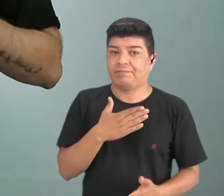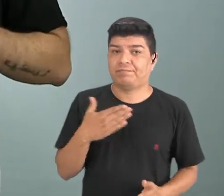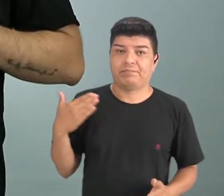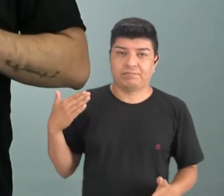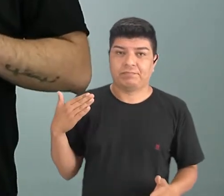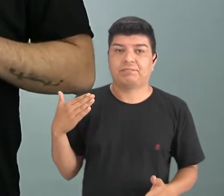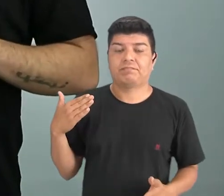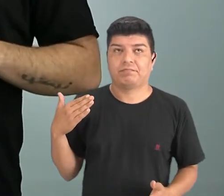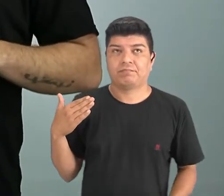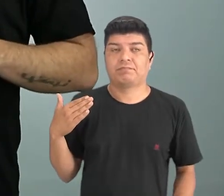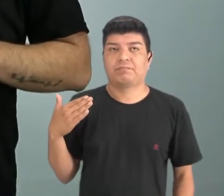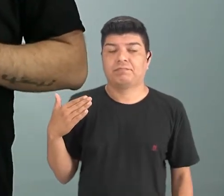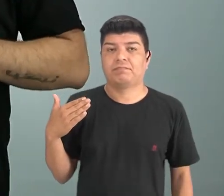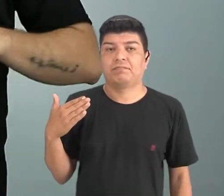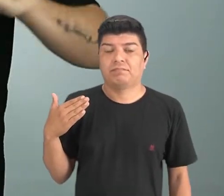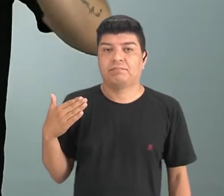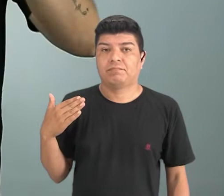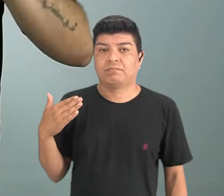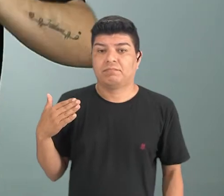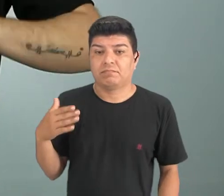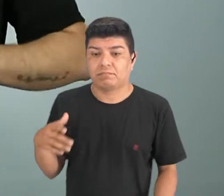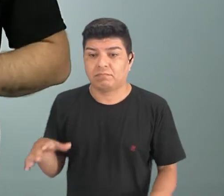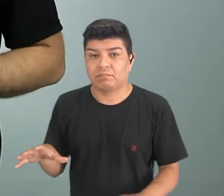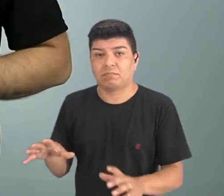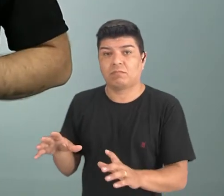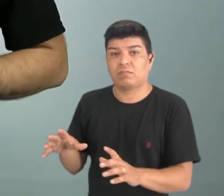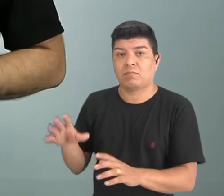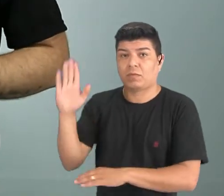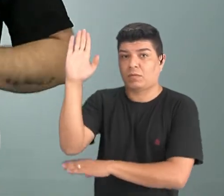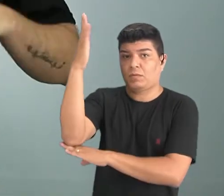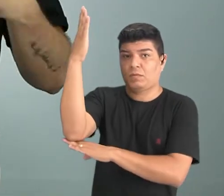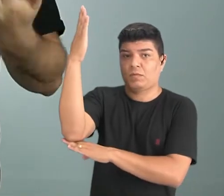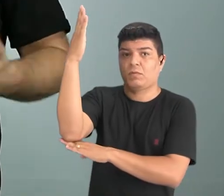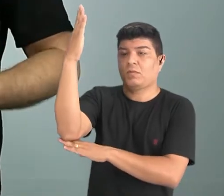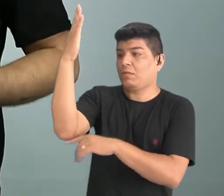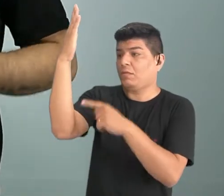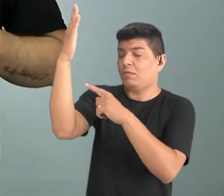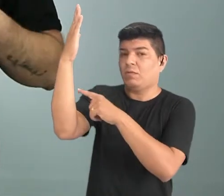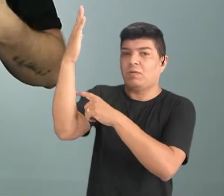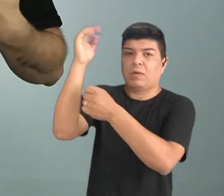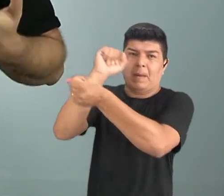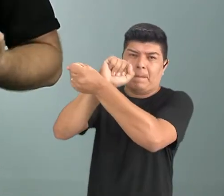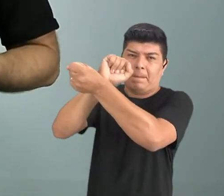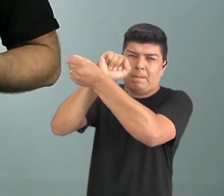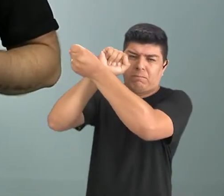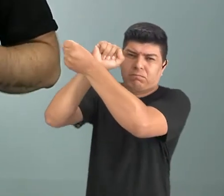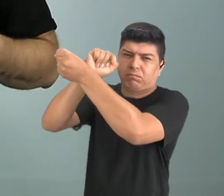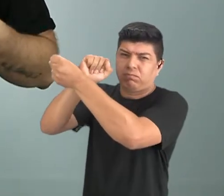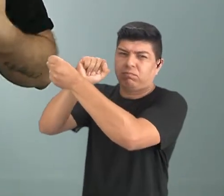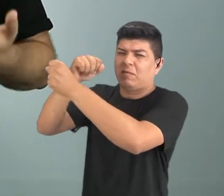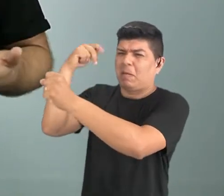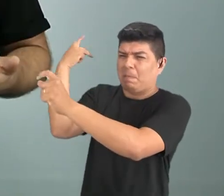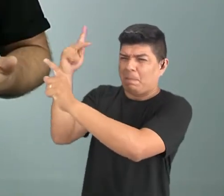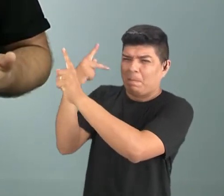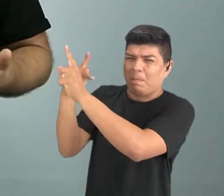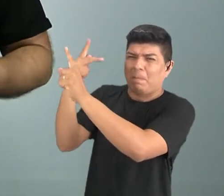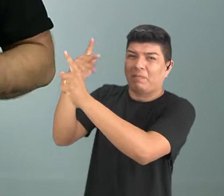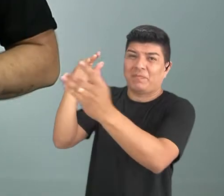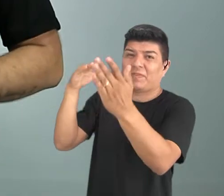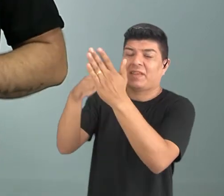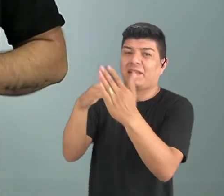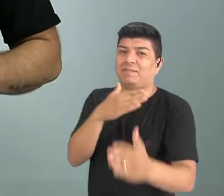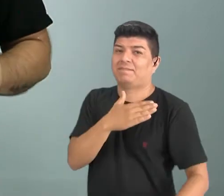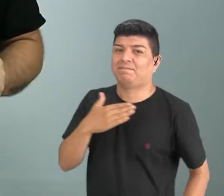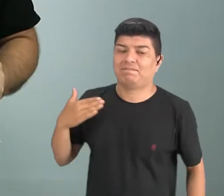eram colocados, né, lá no lugar, no tronco, apanhavam até a morte.